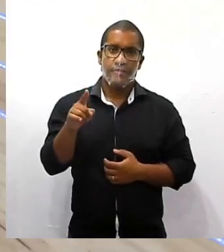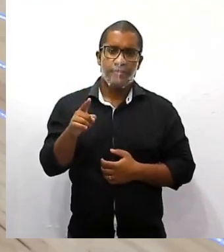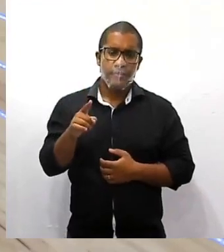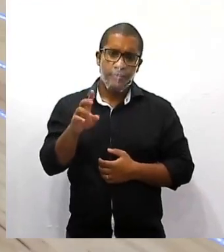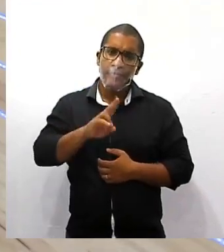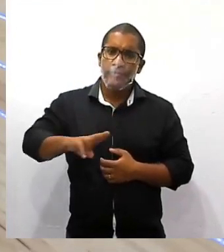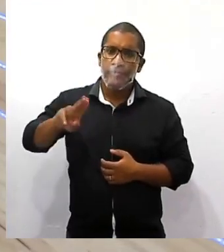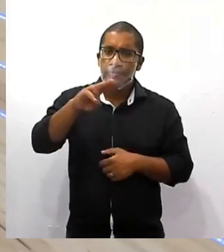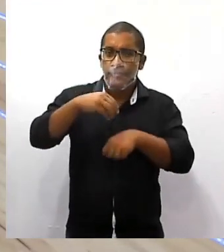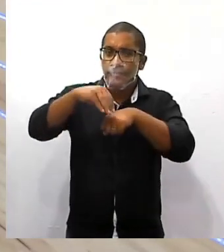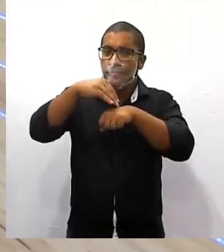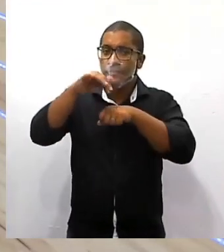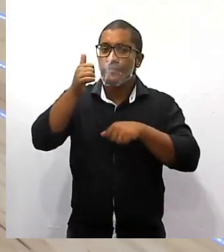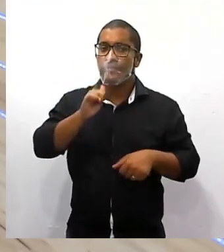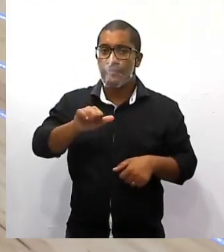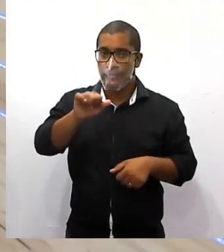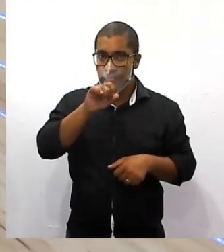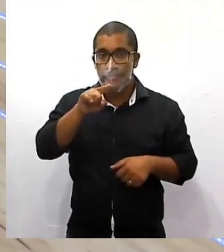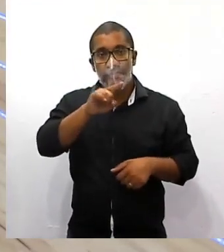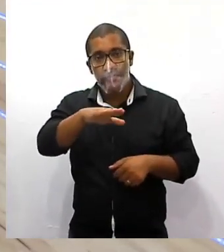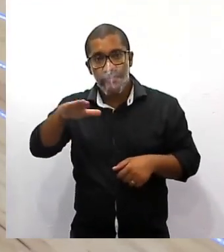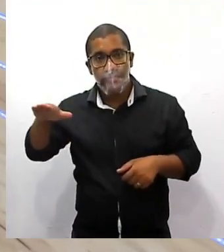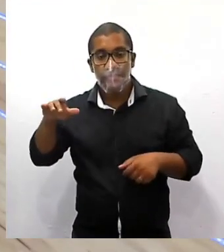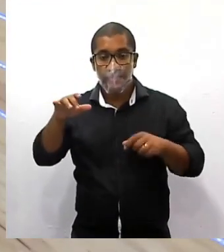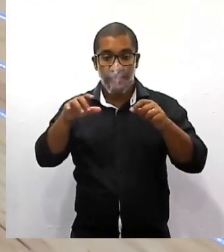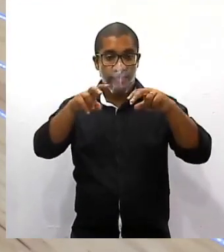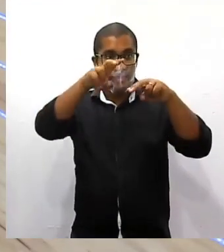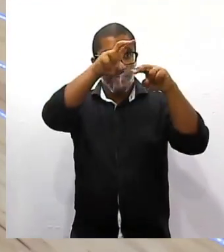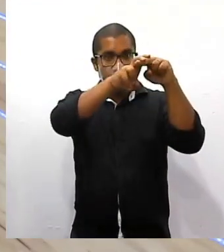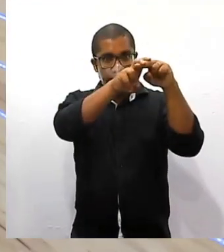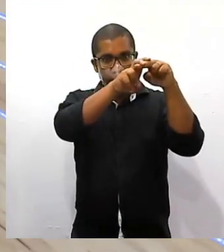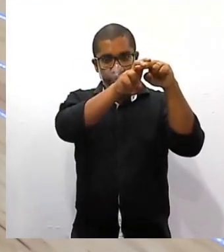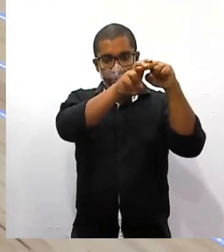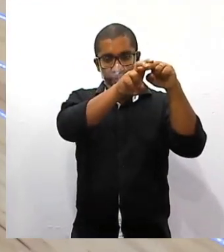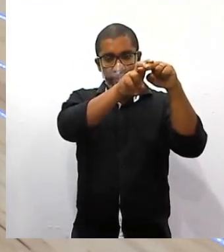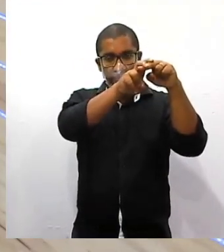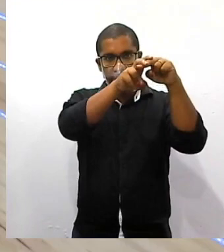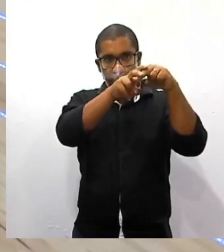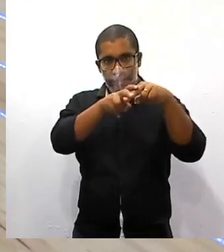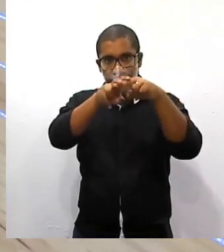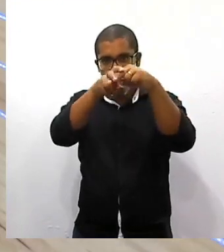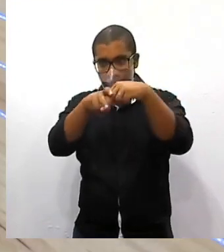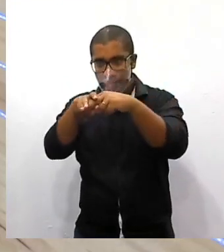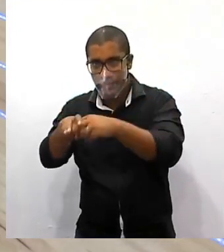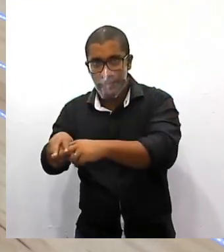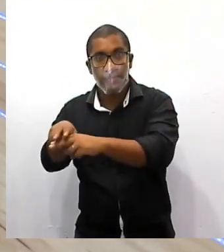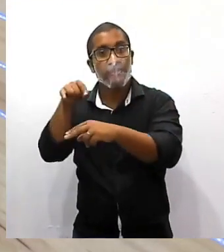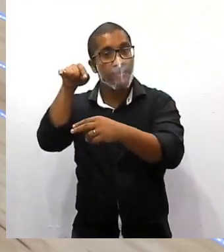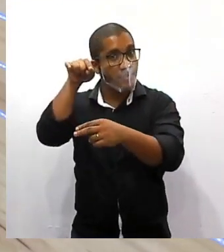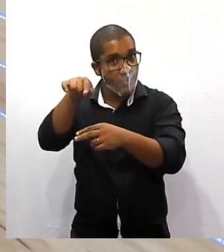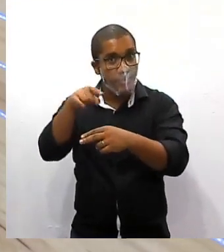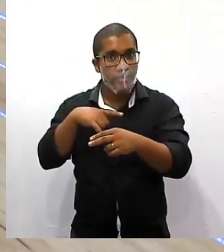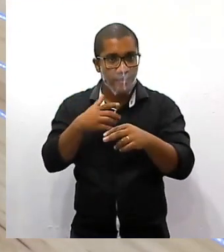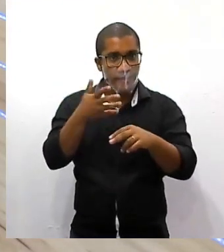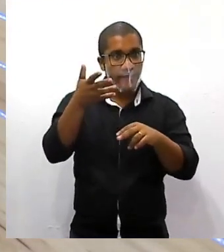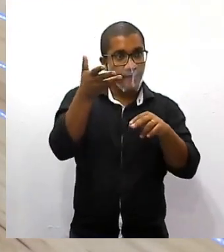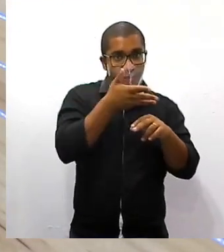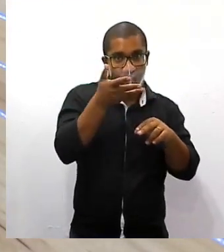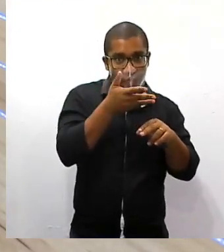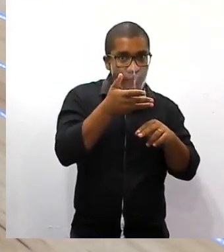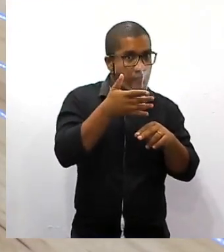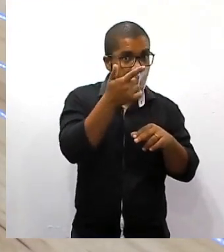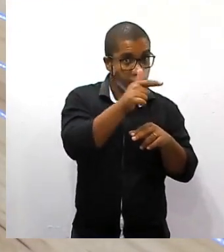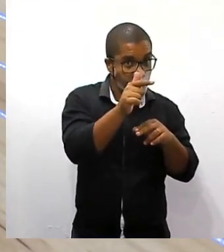usar o bizu de manhinha para o garoto na parte mais alta do escorregador, você não tem velocidade, não deforma a mola, só